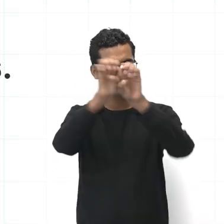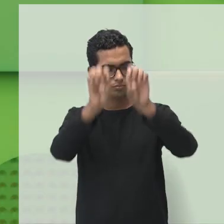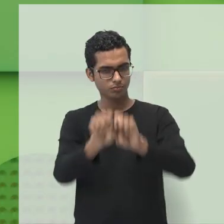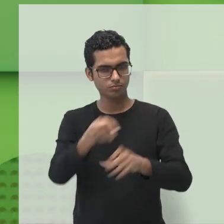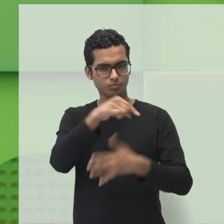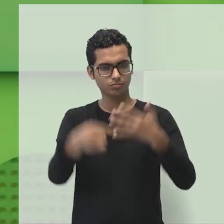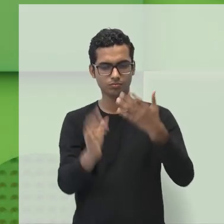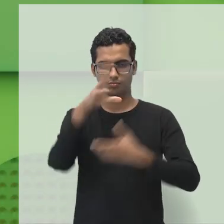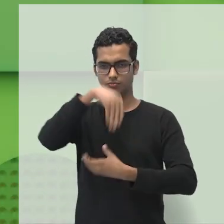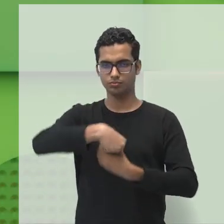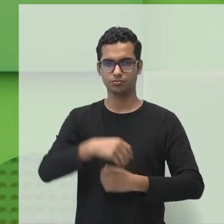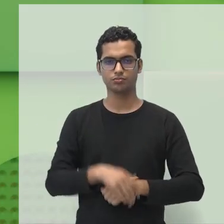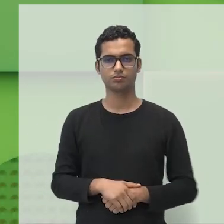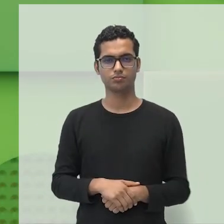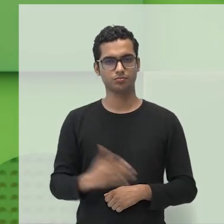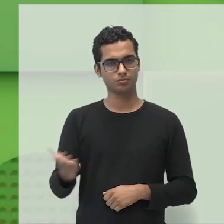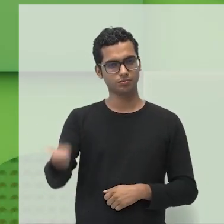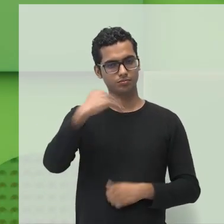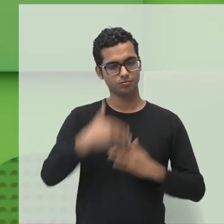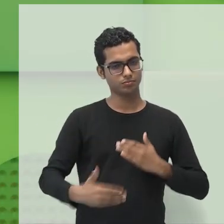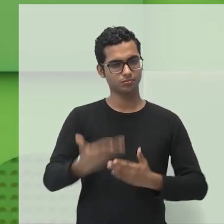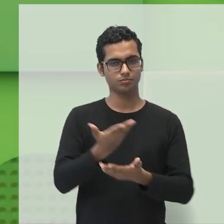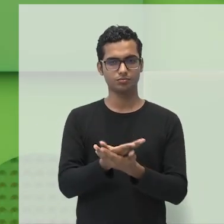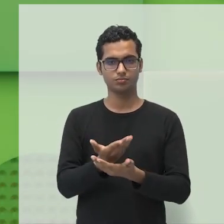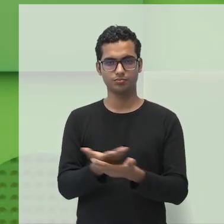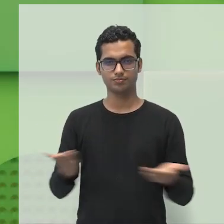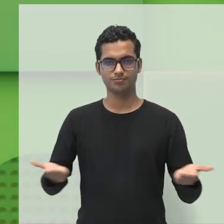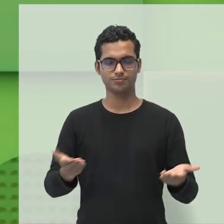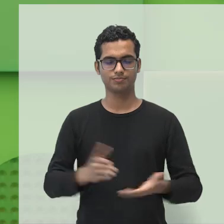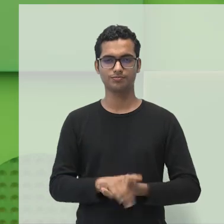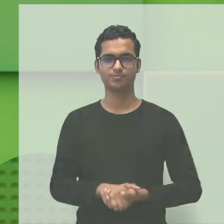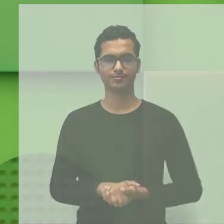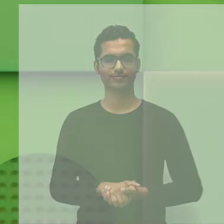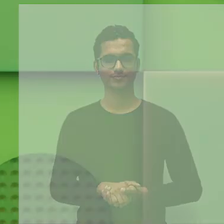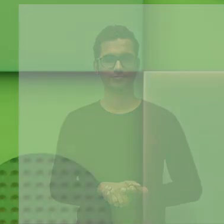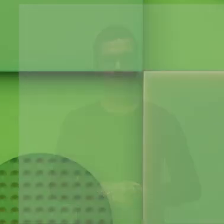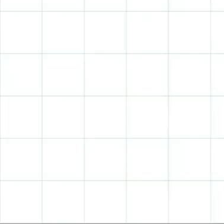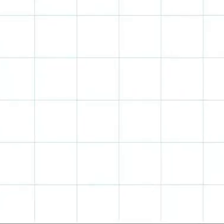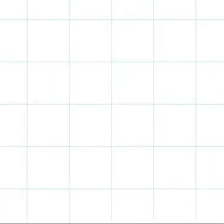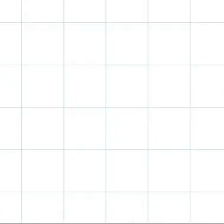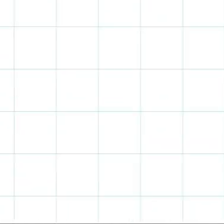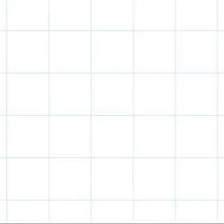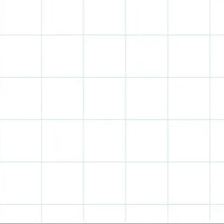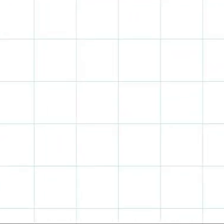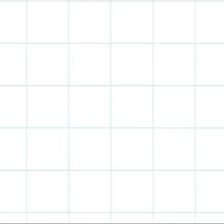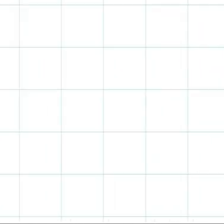partes. E vamos para a nossa aula.